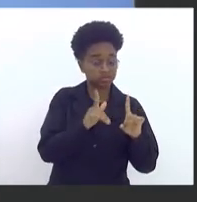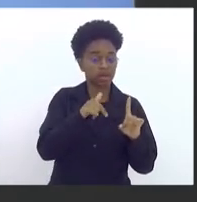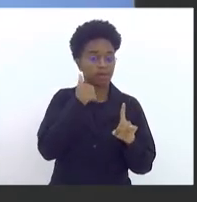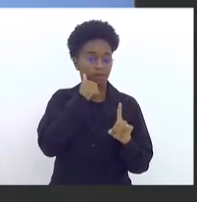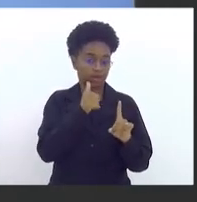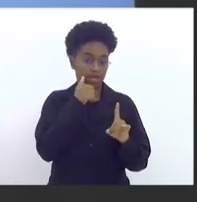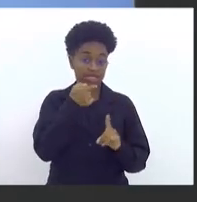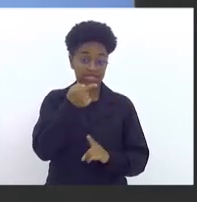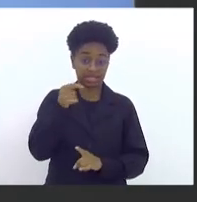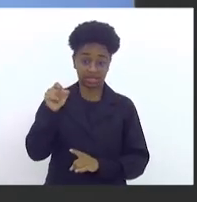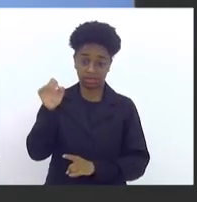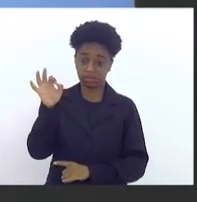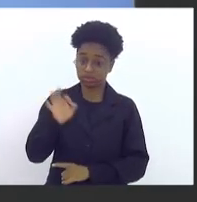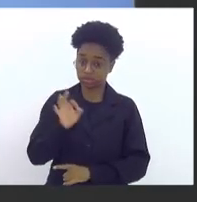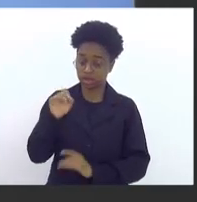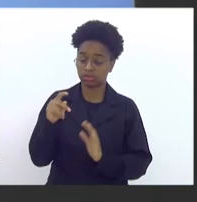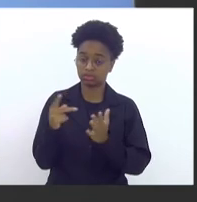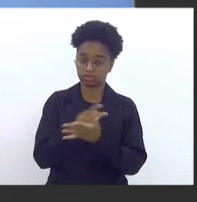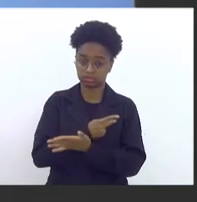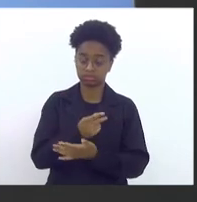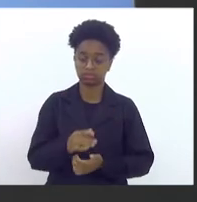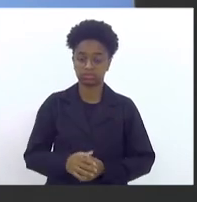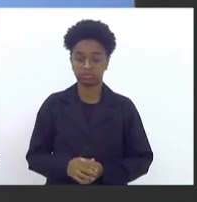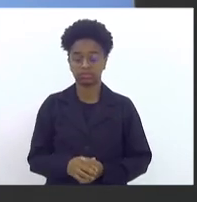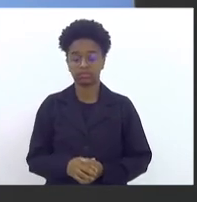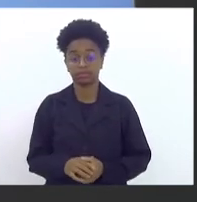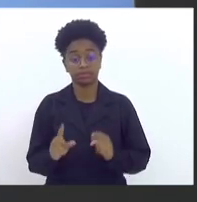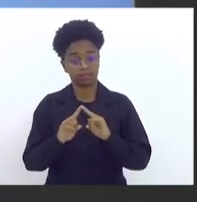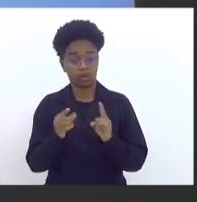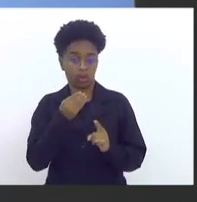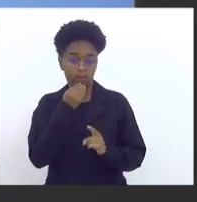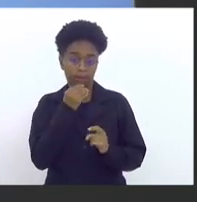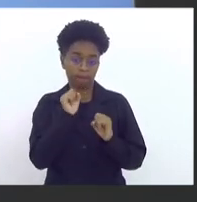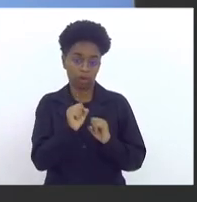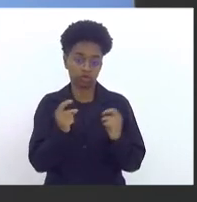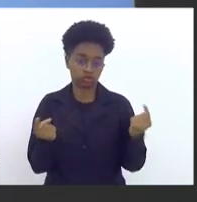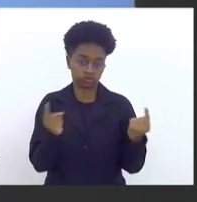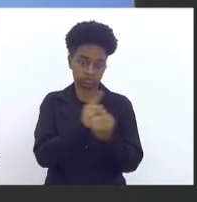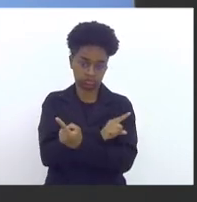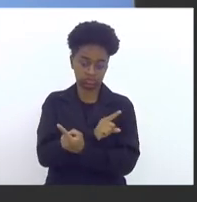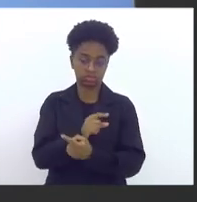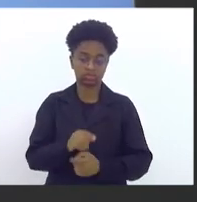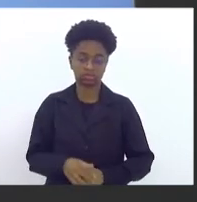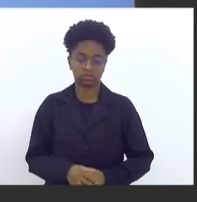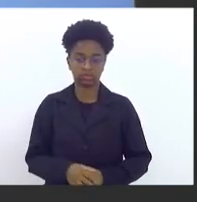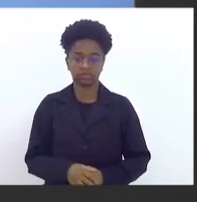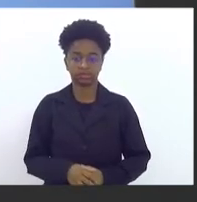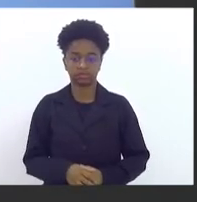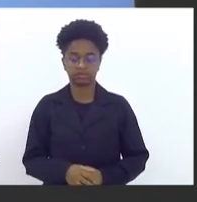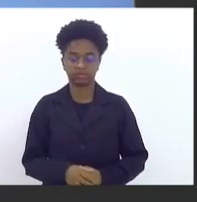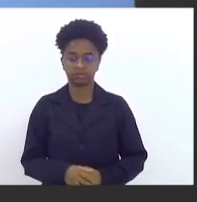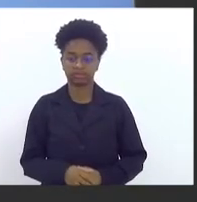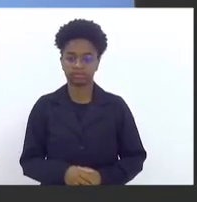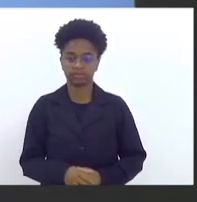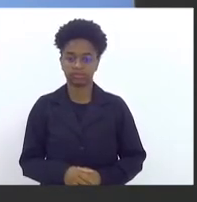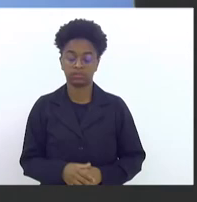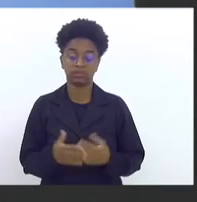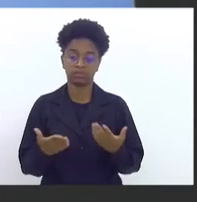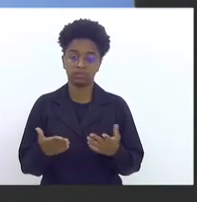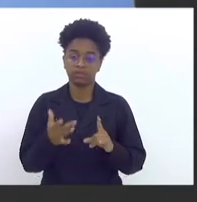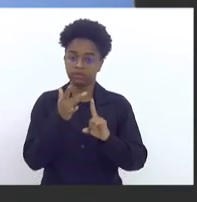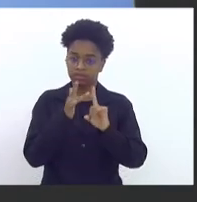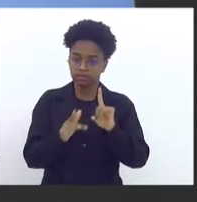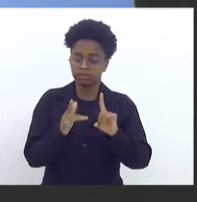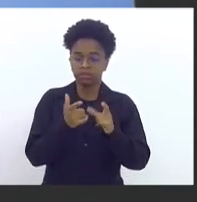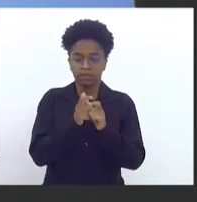das vezes como a gente viu não sei a internet mas é claro mulher também pode fazer isso contra o homem né mas a grande maioria a vítima